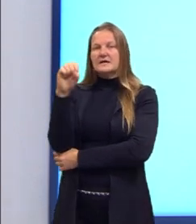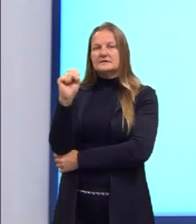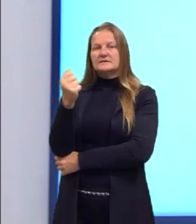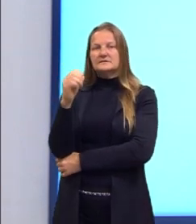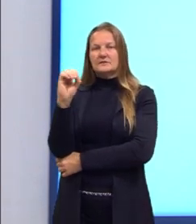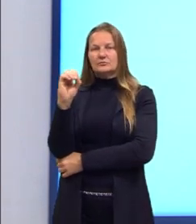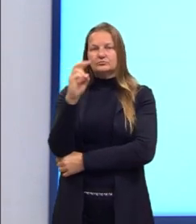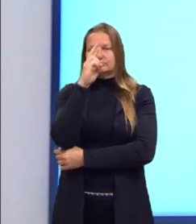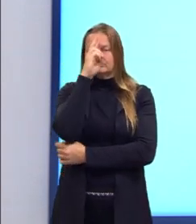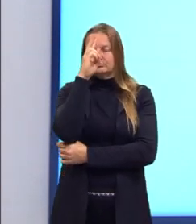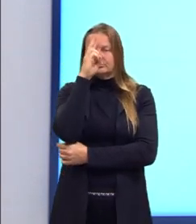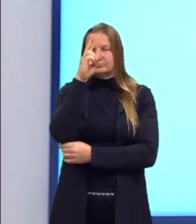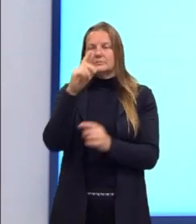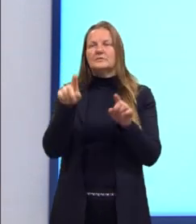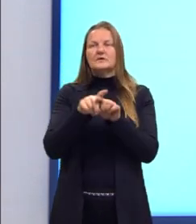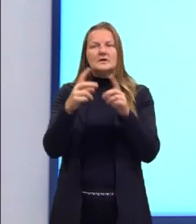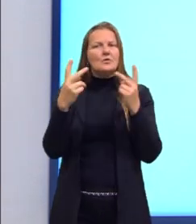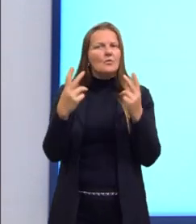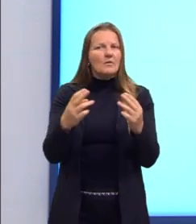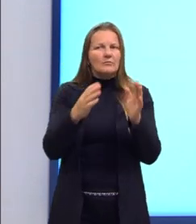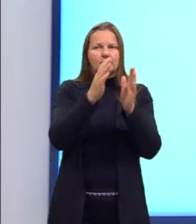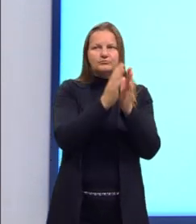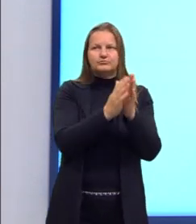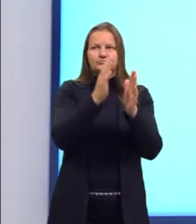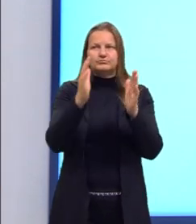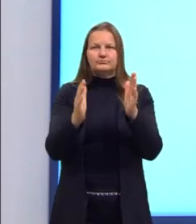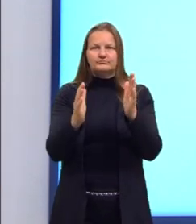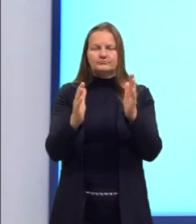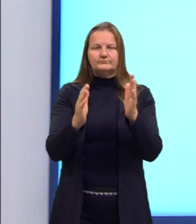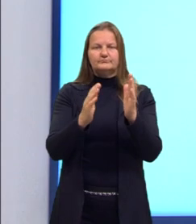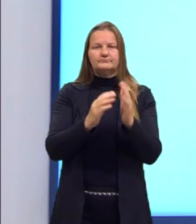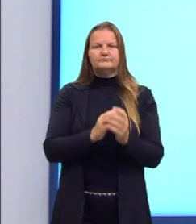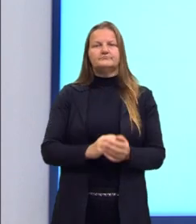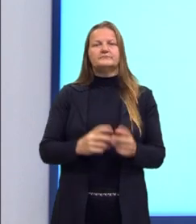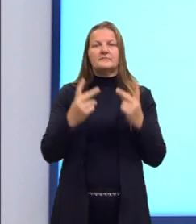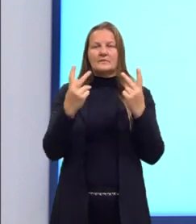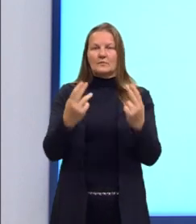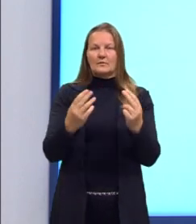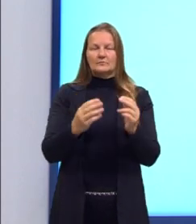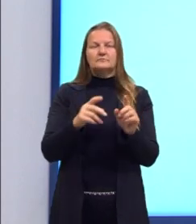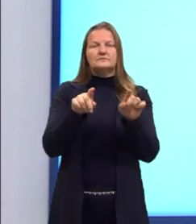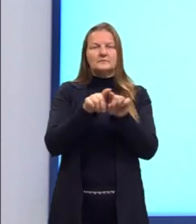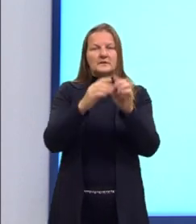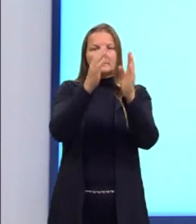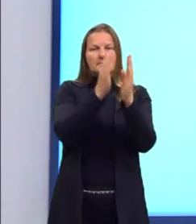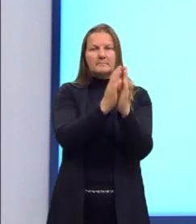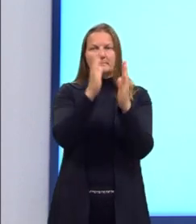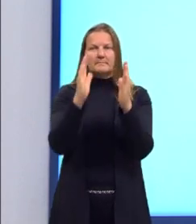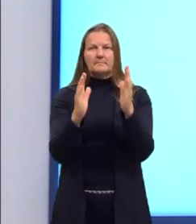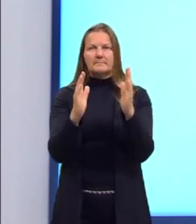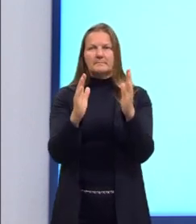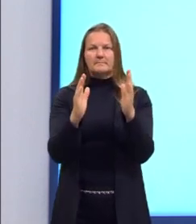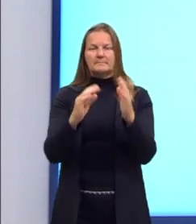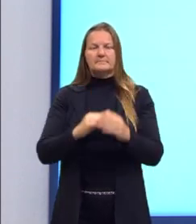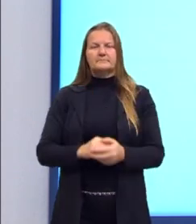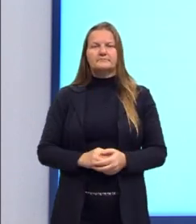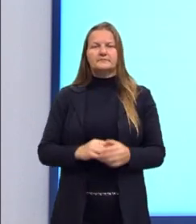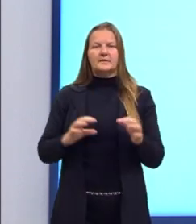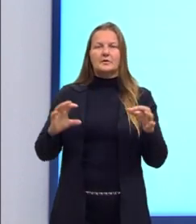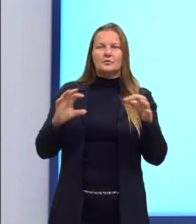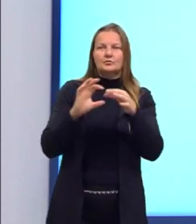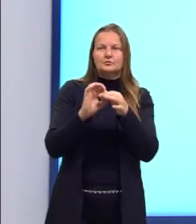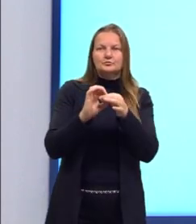novo voltímetro é a mesma coisa que o homem metro tá é exatamente a mesma coisa eu preciso